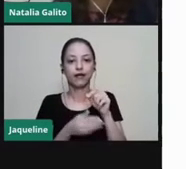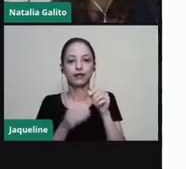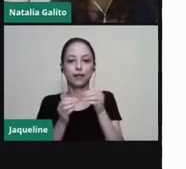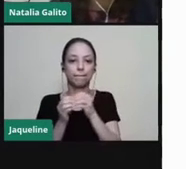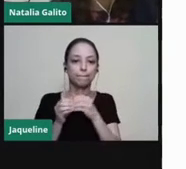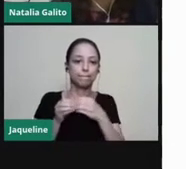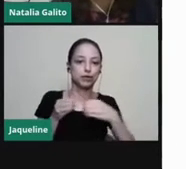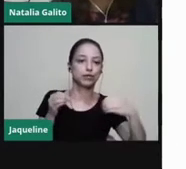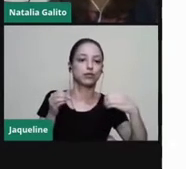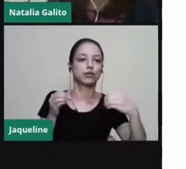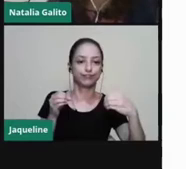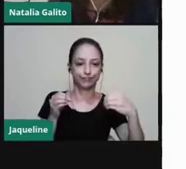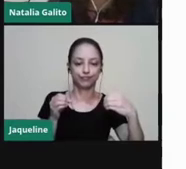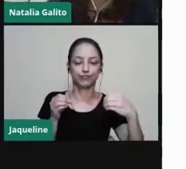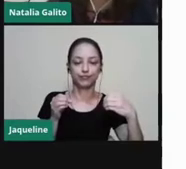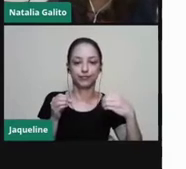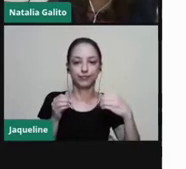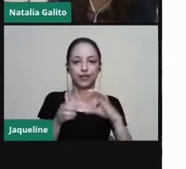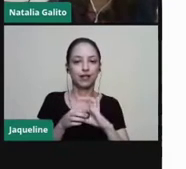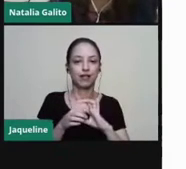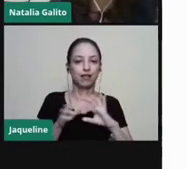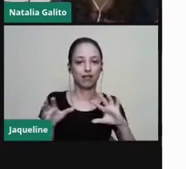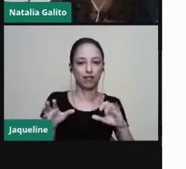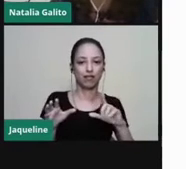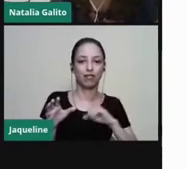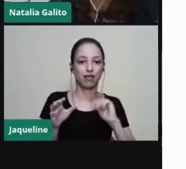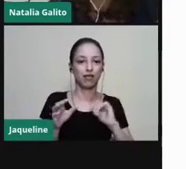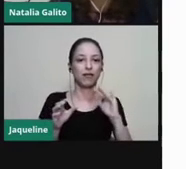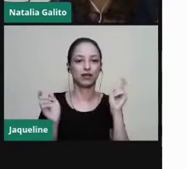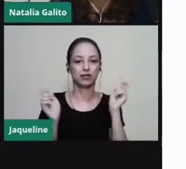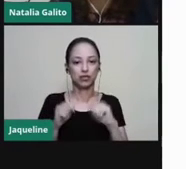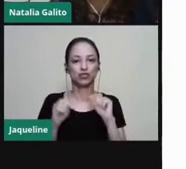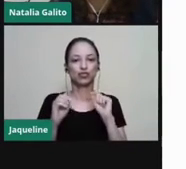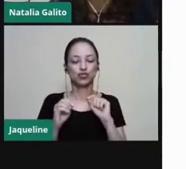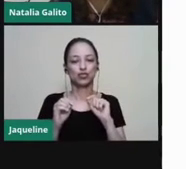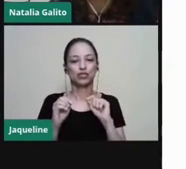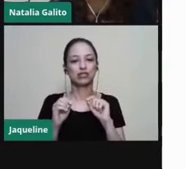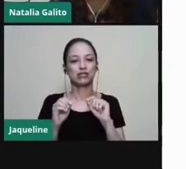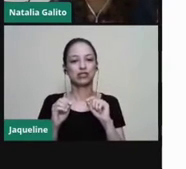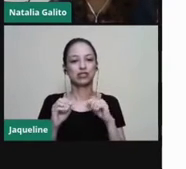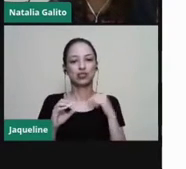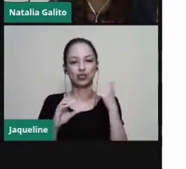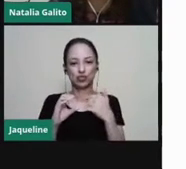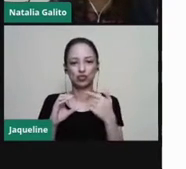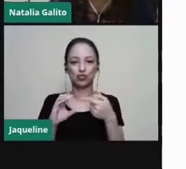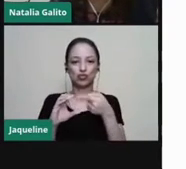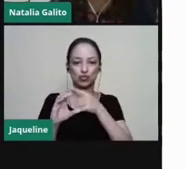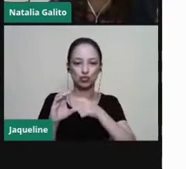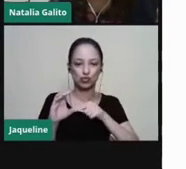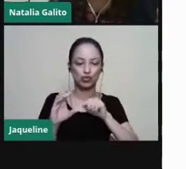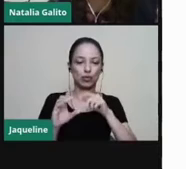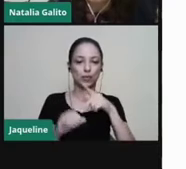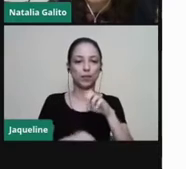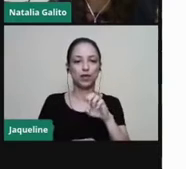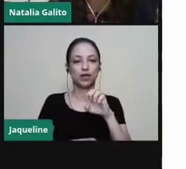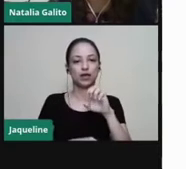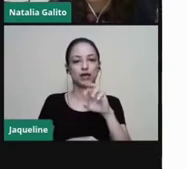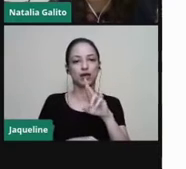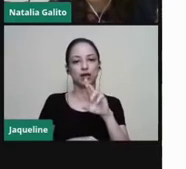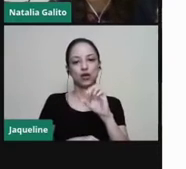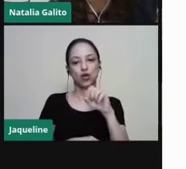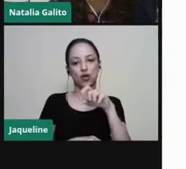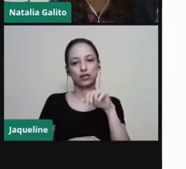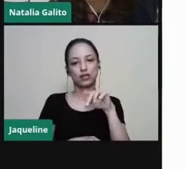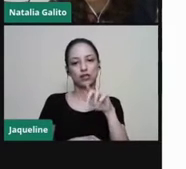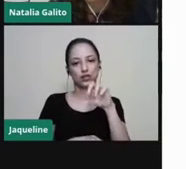desacoplada. Consequentemente, há uma maior formação de espécies reativas de ânion superóxido, por exemplo. E essas